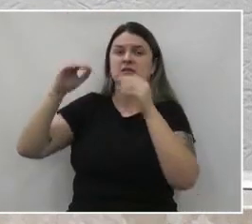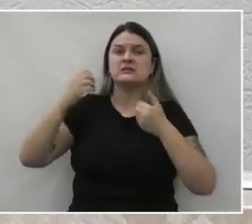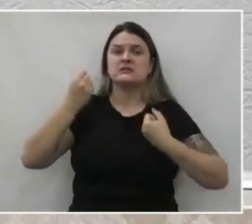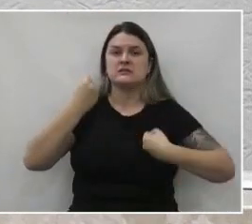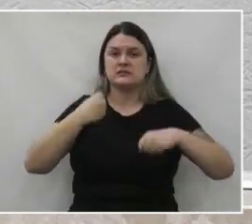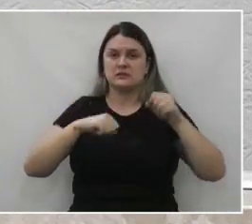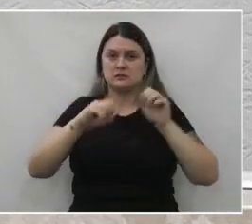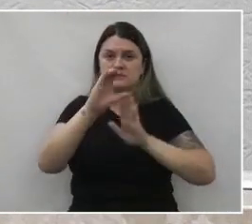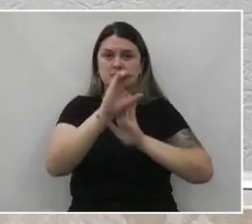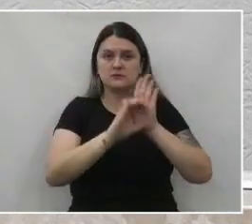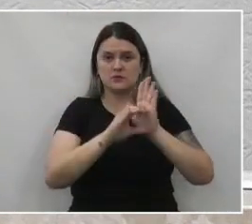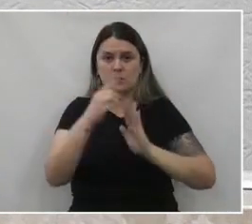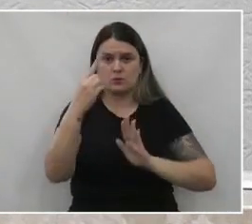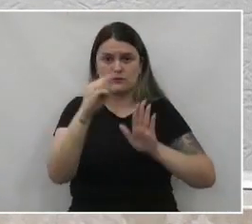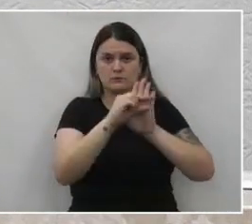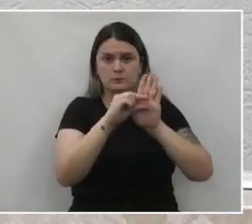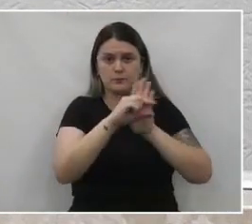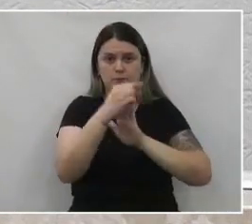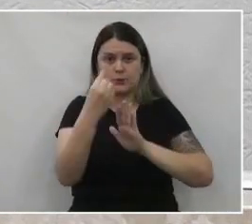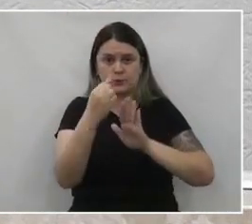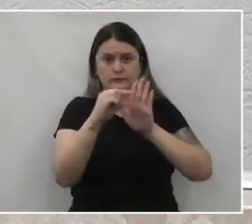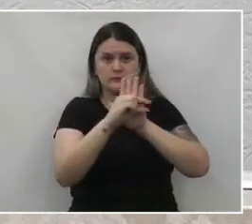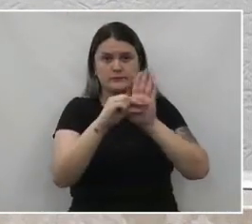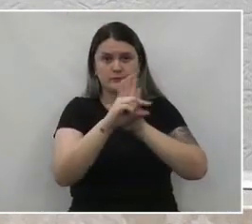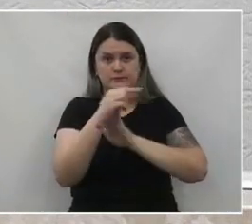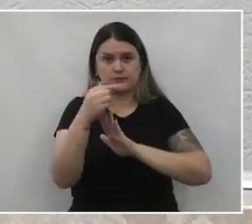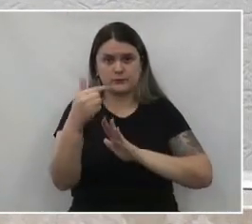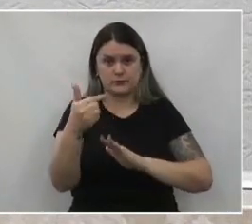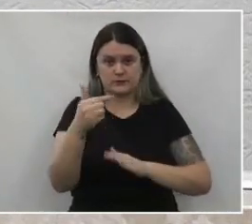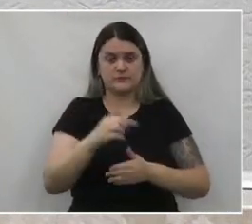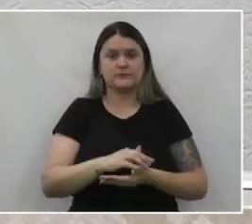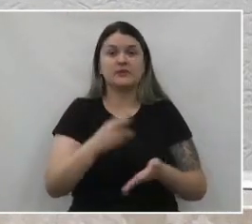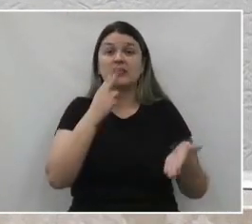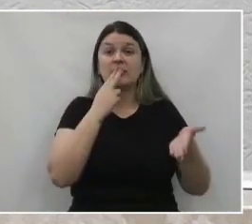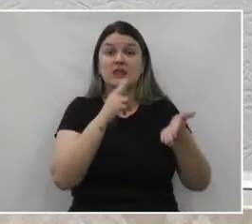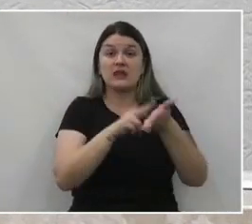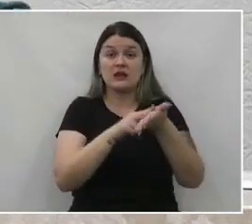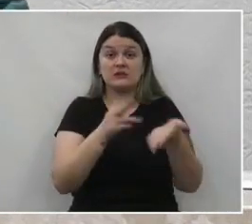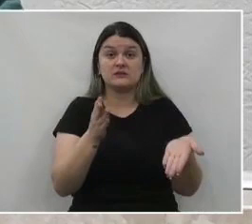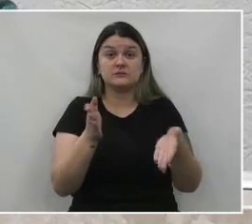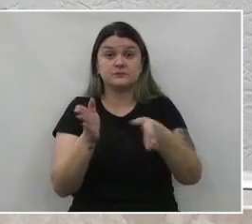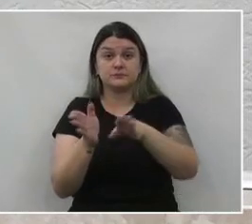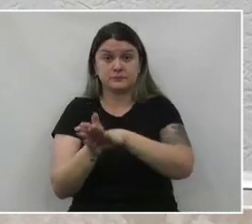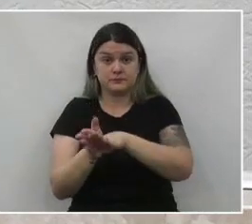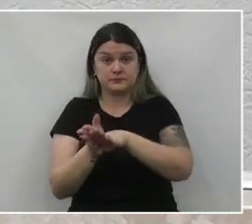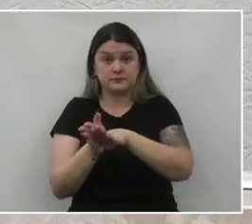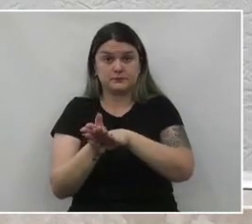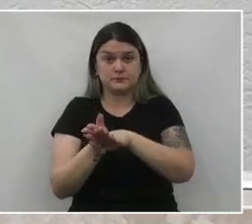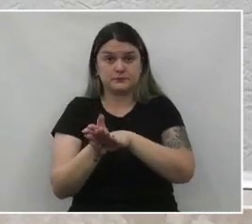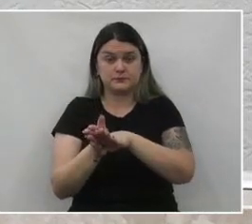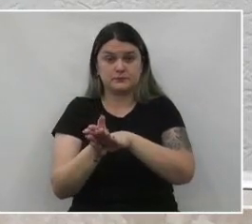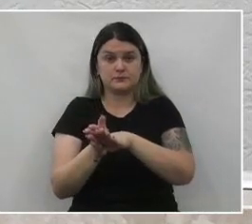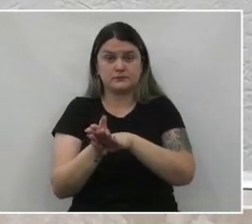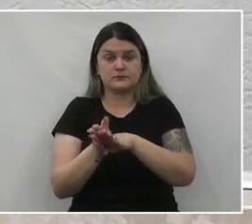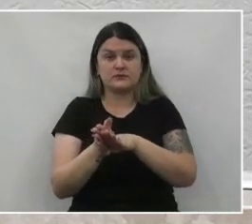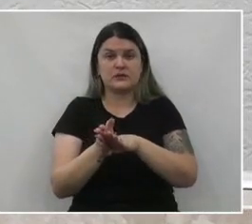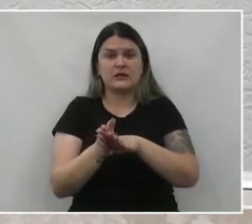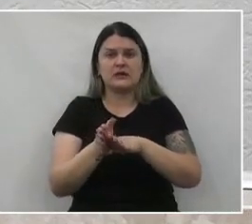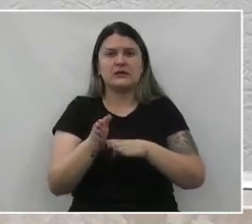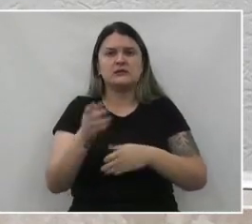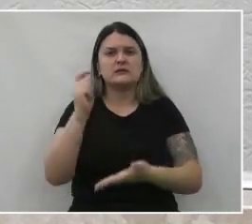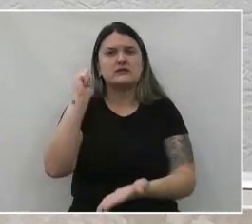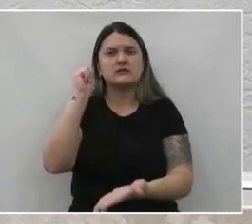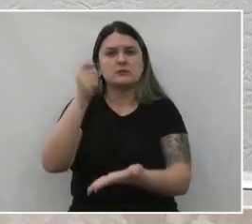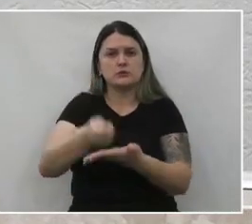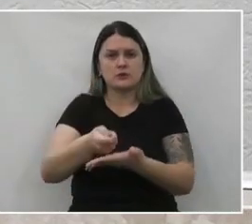capítulo 1, versículos 1 e 2. Correspondências recebidas do Tribunal de Contas.